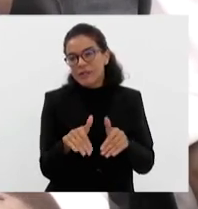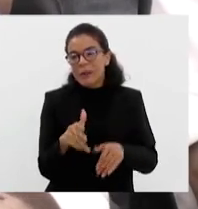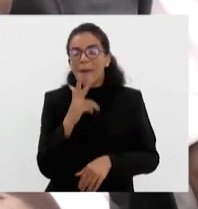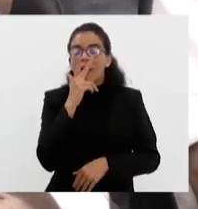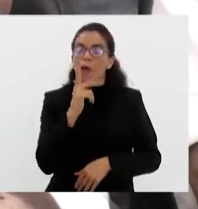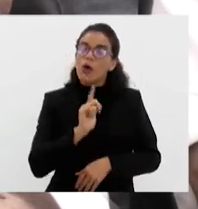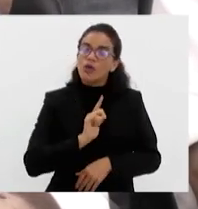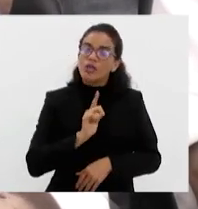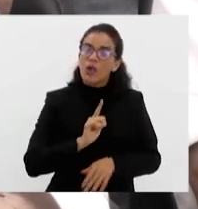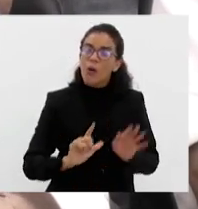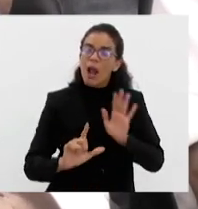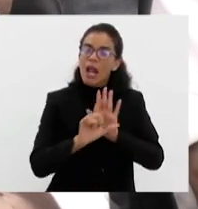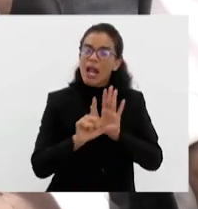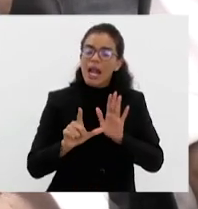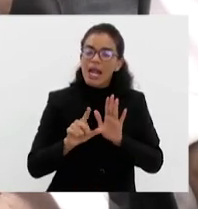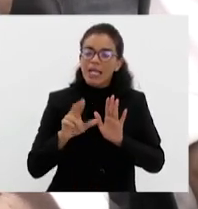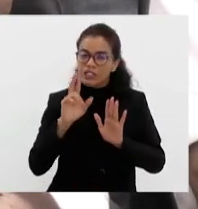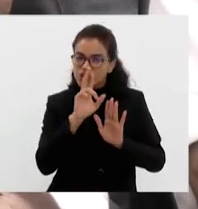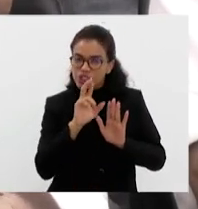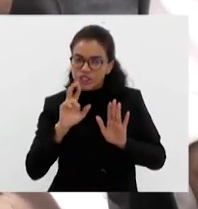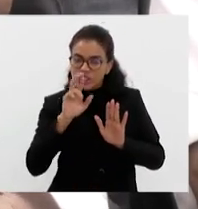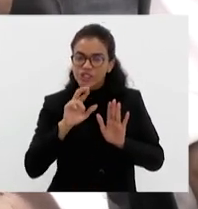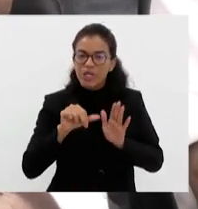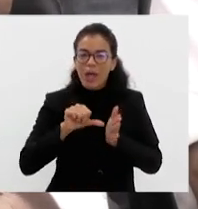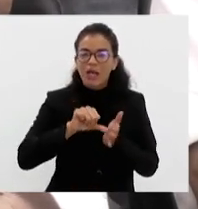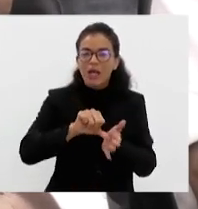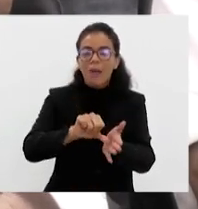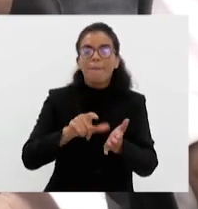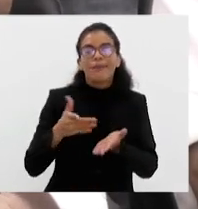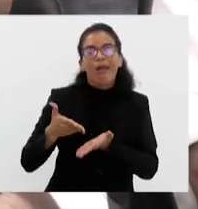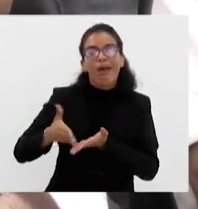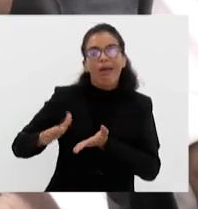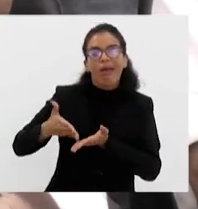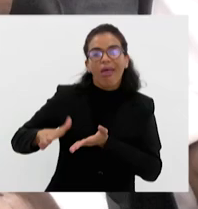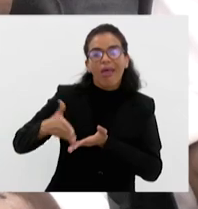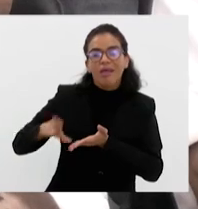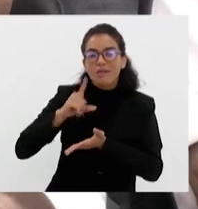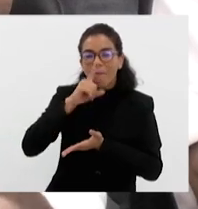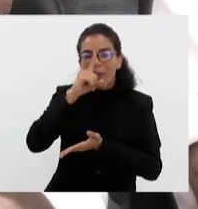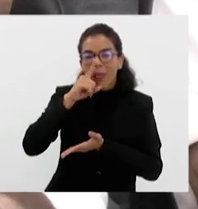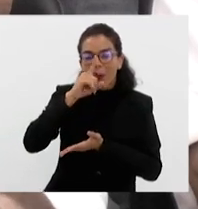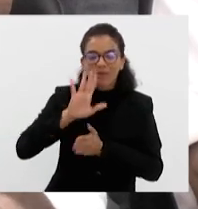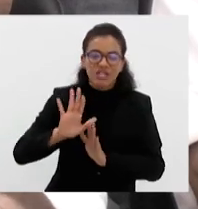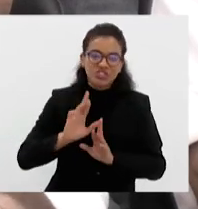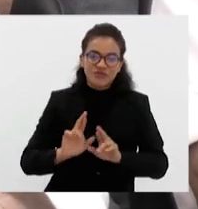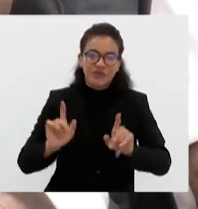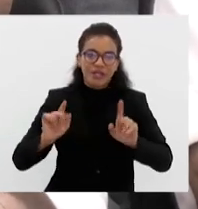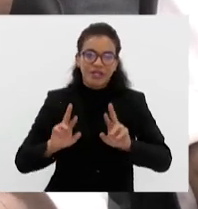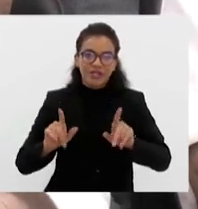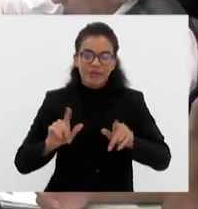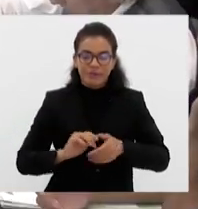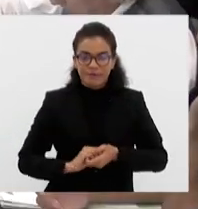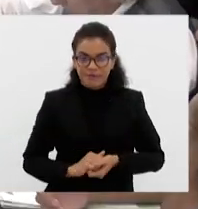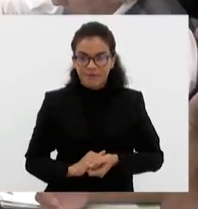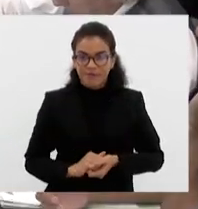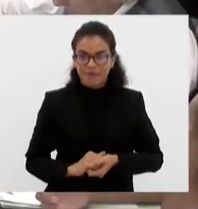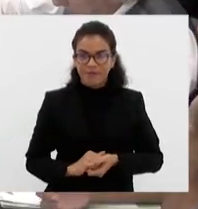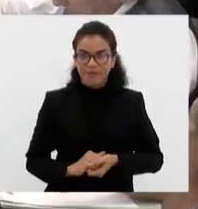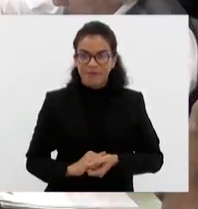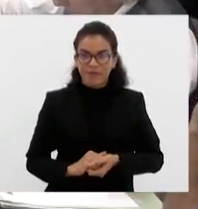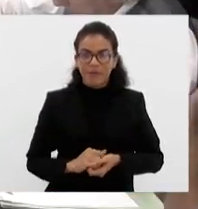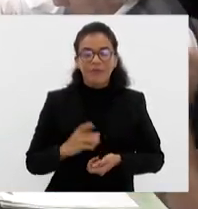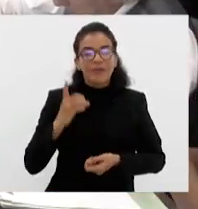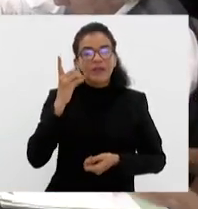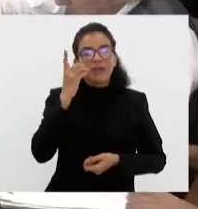lei de rastreamento, mas é específico para resíduos, resíduos perigosos. Então, realmente é diferente. Presidente. Deputado Luiz